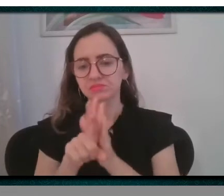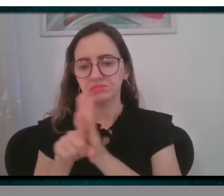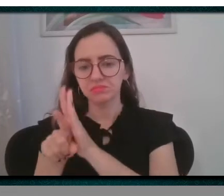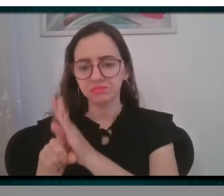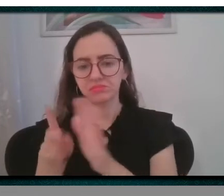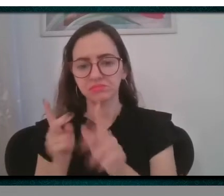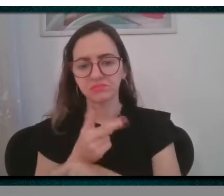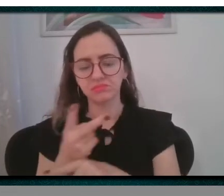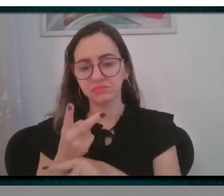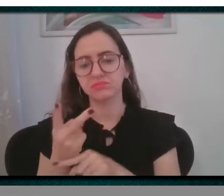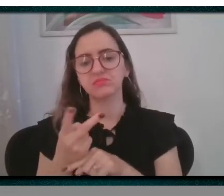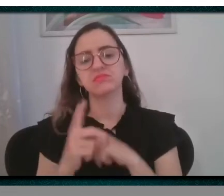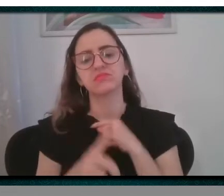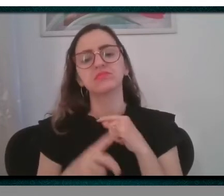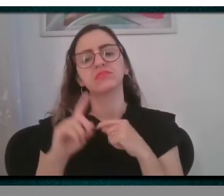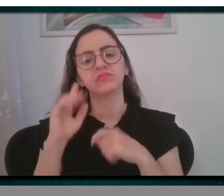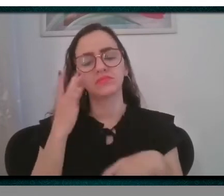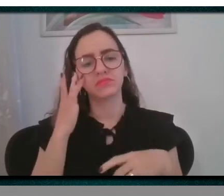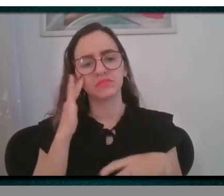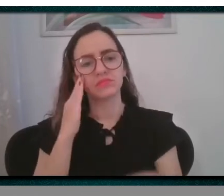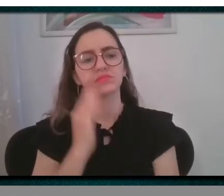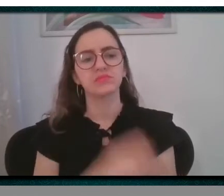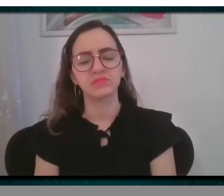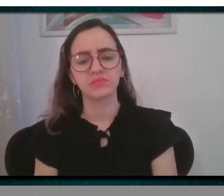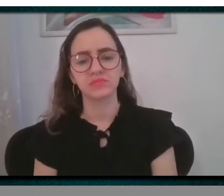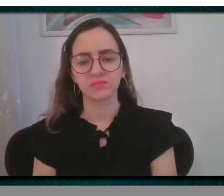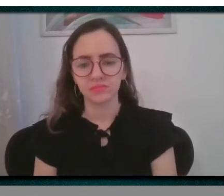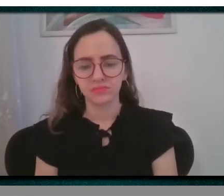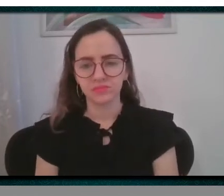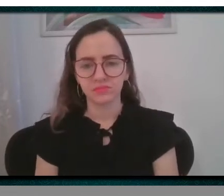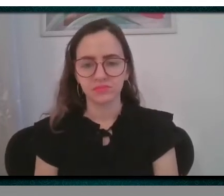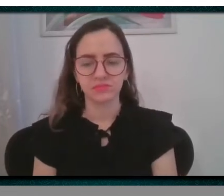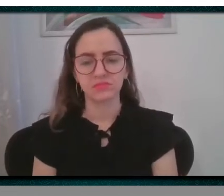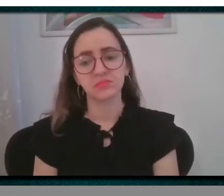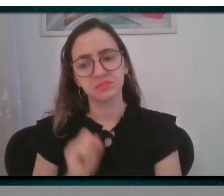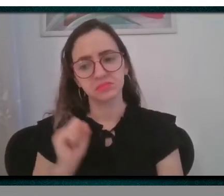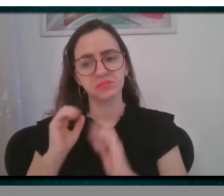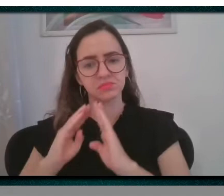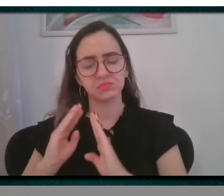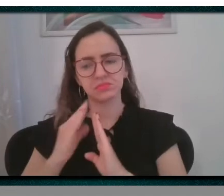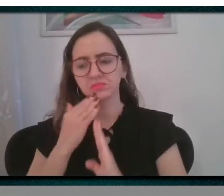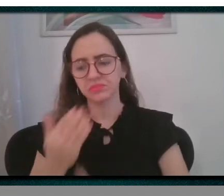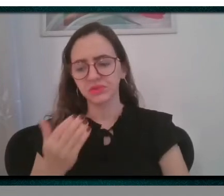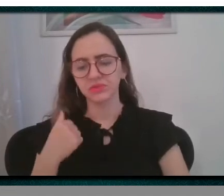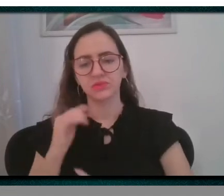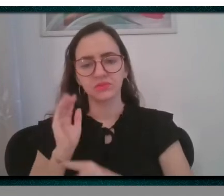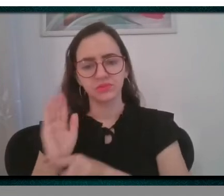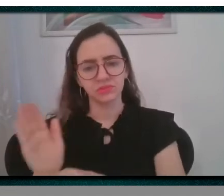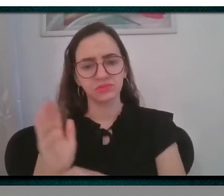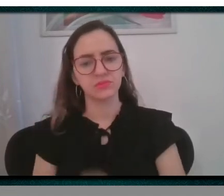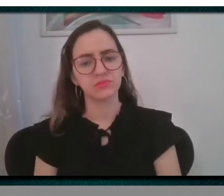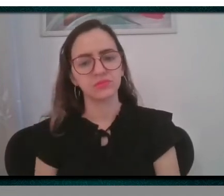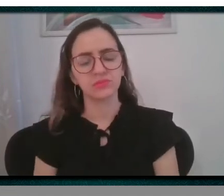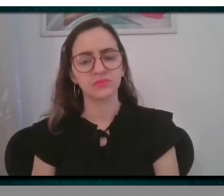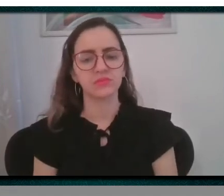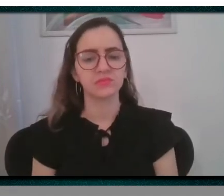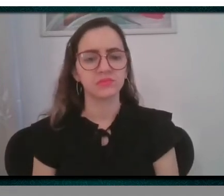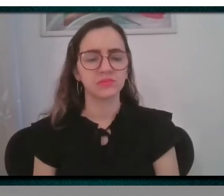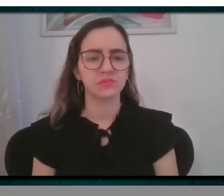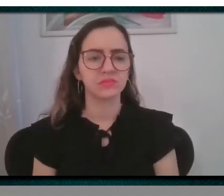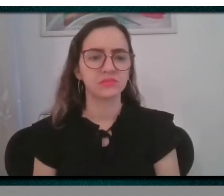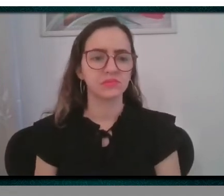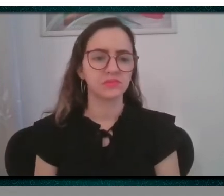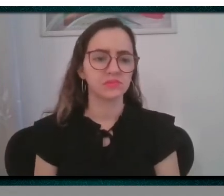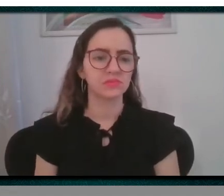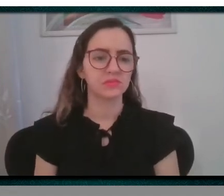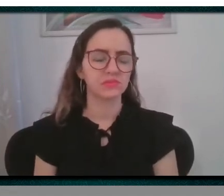disposição para ajudar nessa parte do estudo, tá bom, gente? É o seguinte, ó. A gente pode classificar essa concentração aqui de